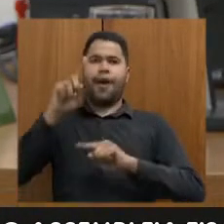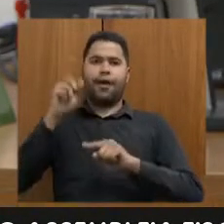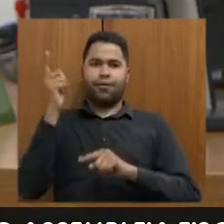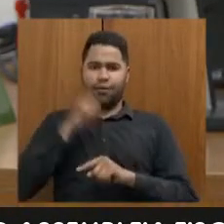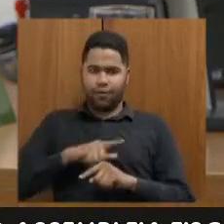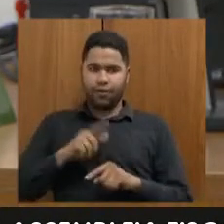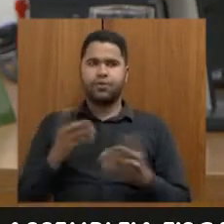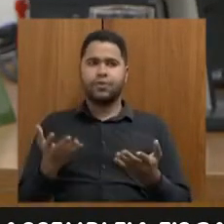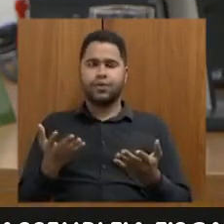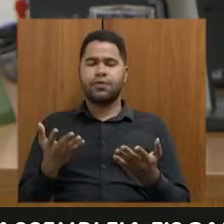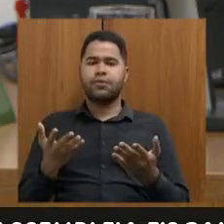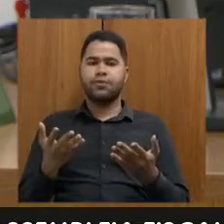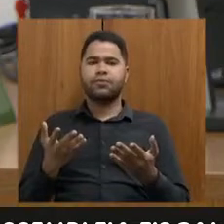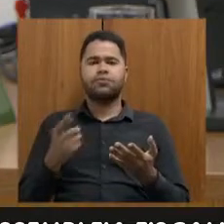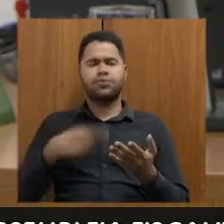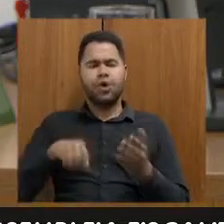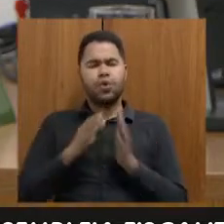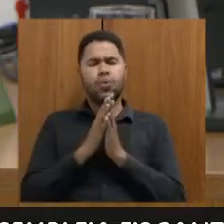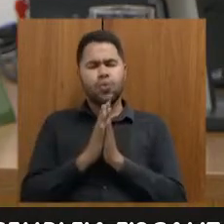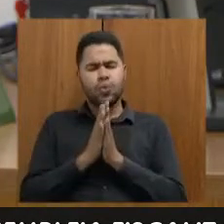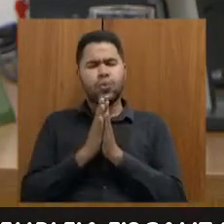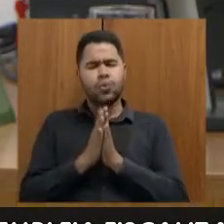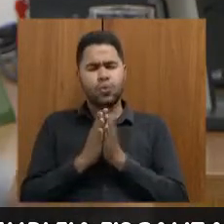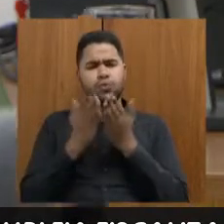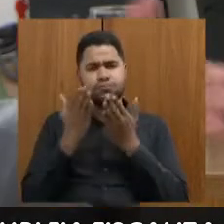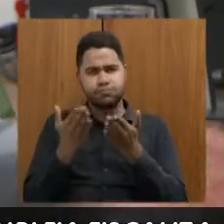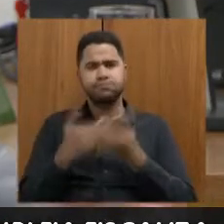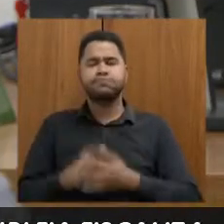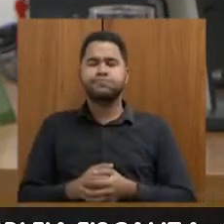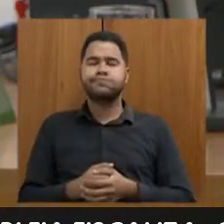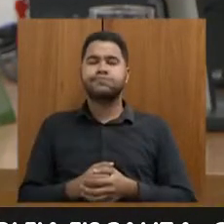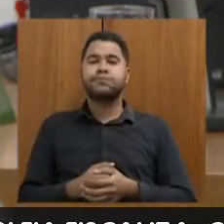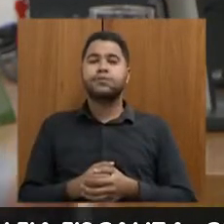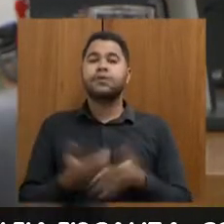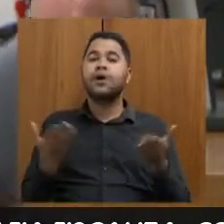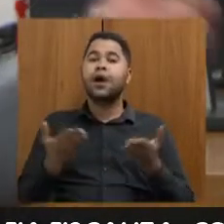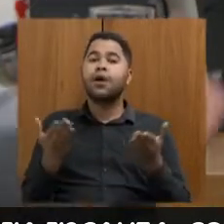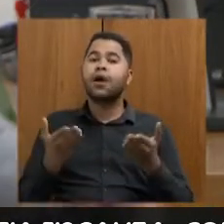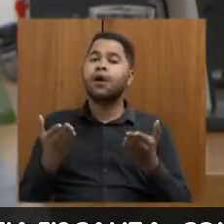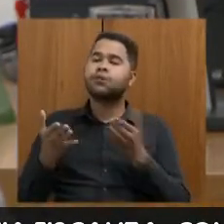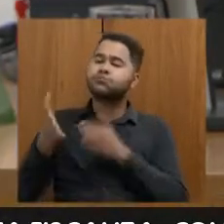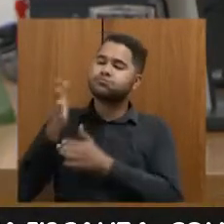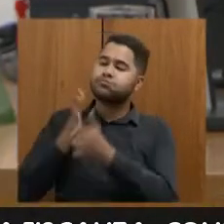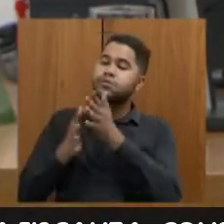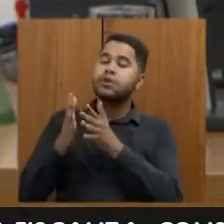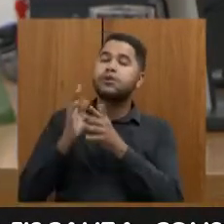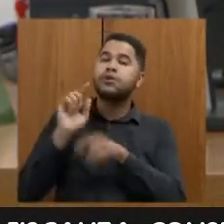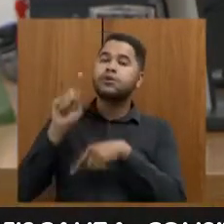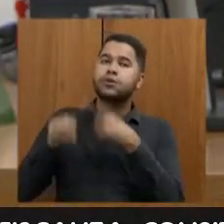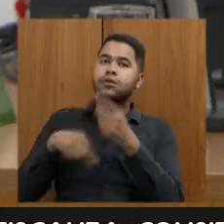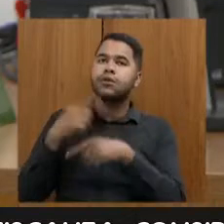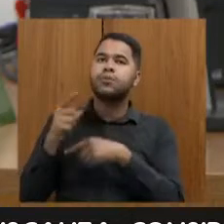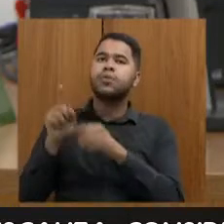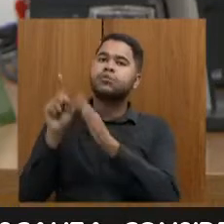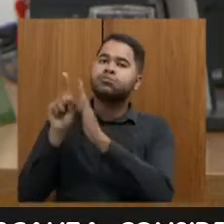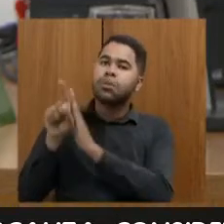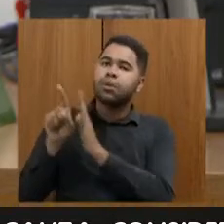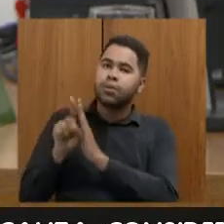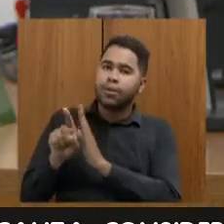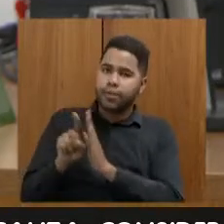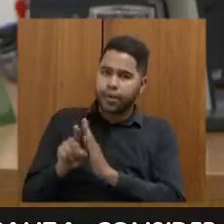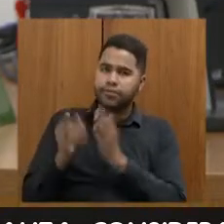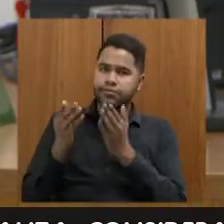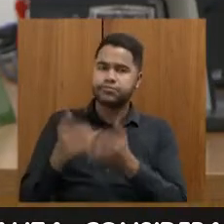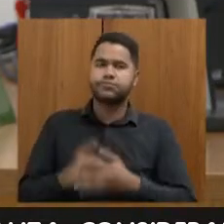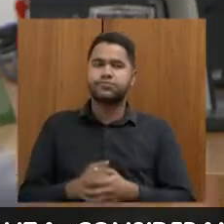né rezamos orando muito pelo senhor aí vamos ouvir Issac João depois e Os questionamentos